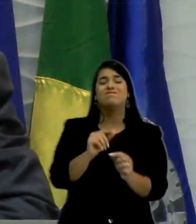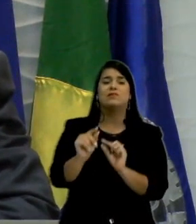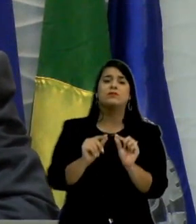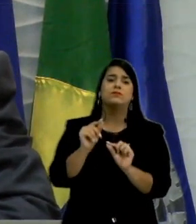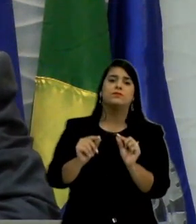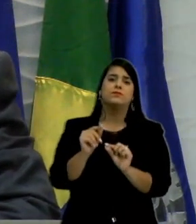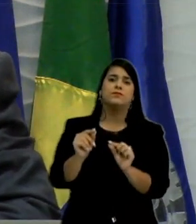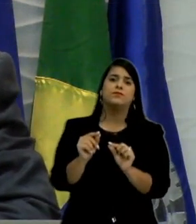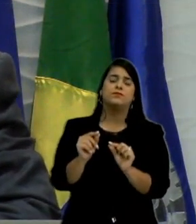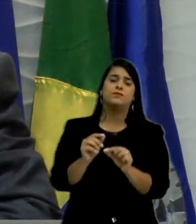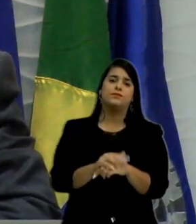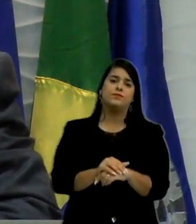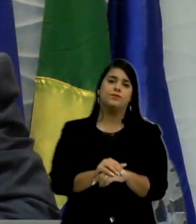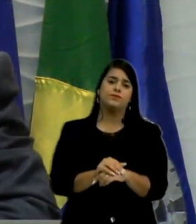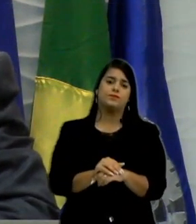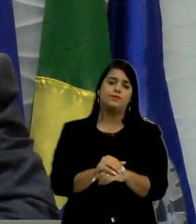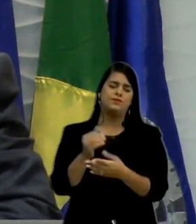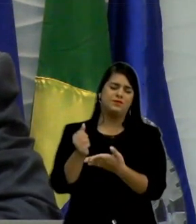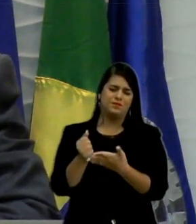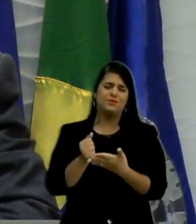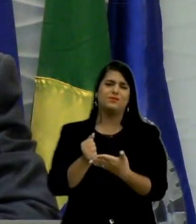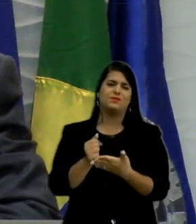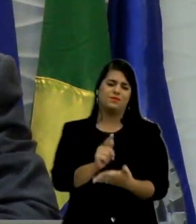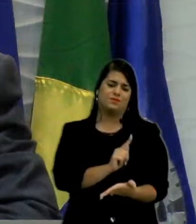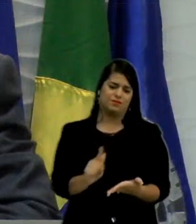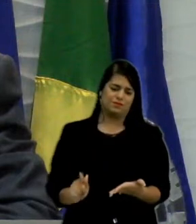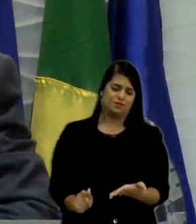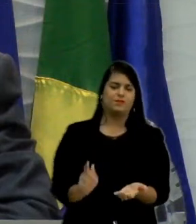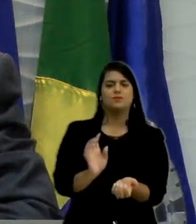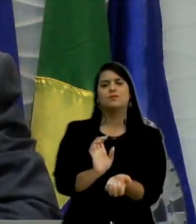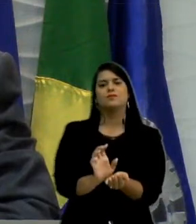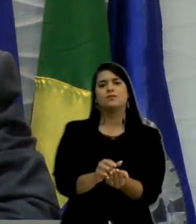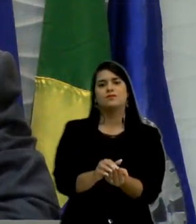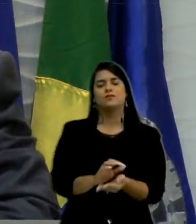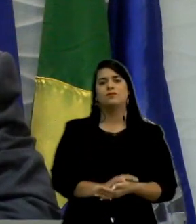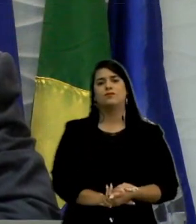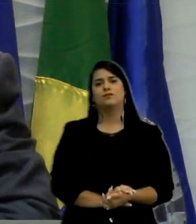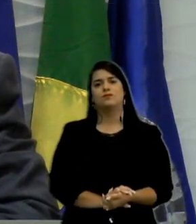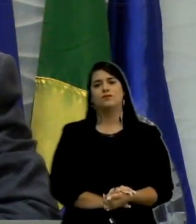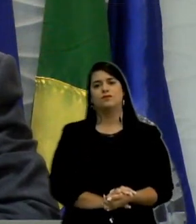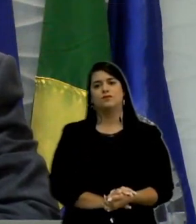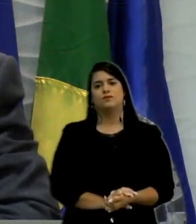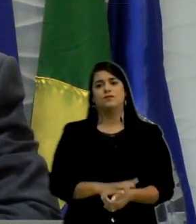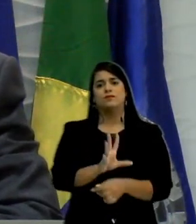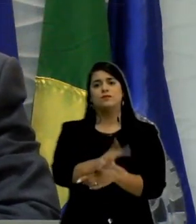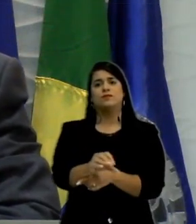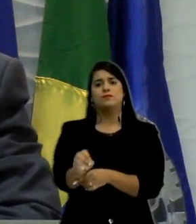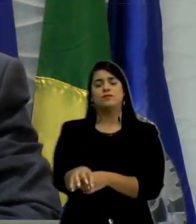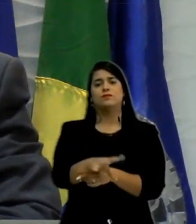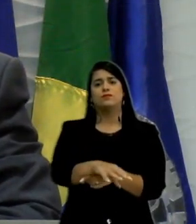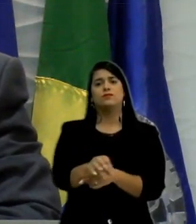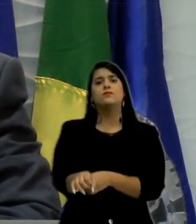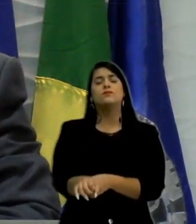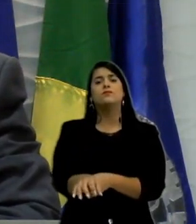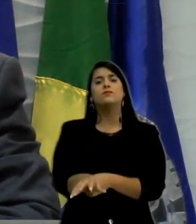Vim pedir aqui a ajuda do governo do estado. Cadê as máquinas do município,